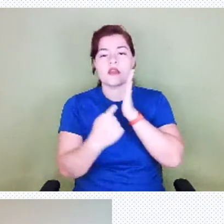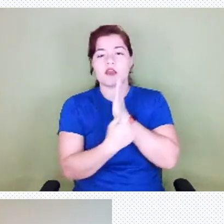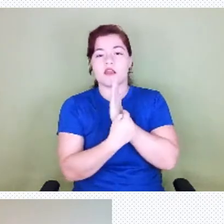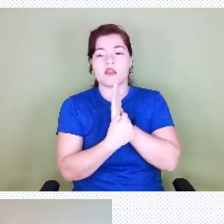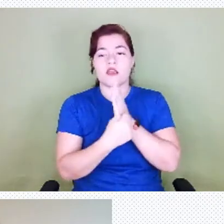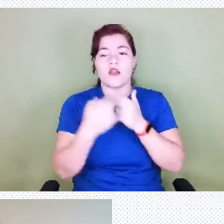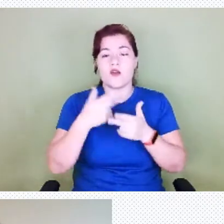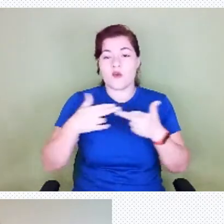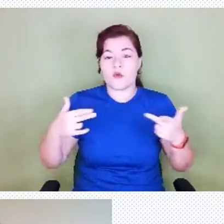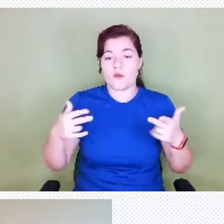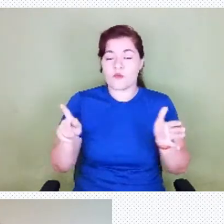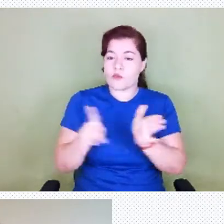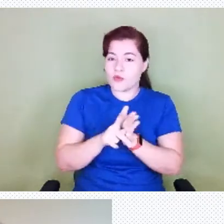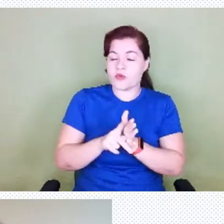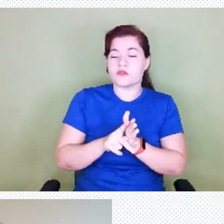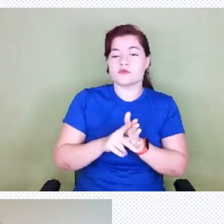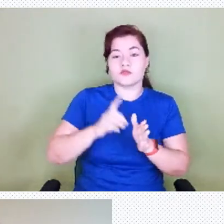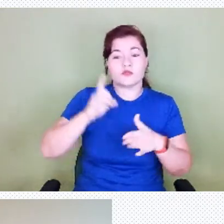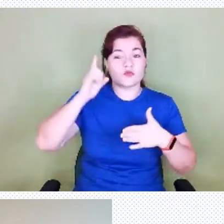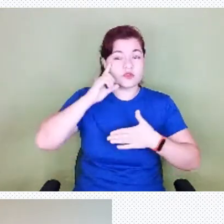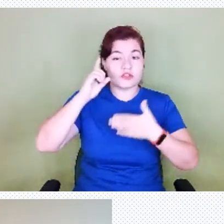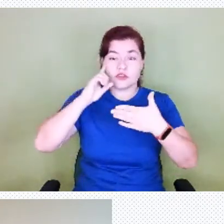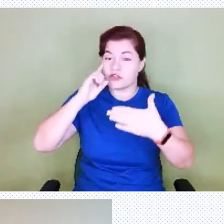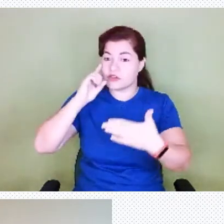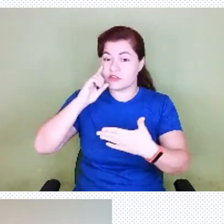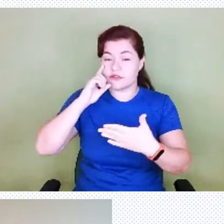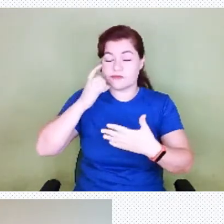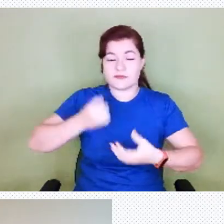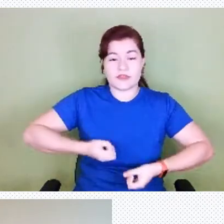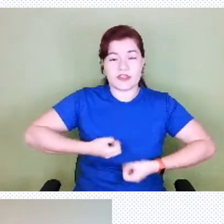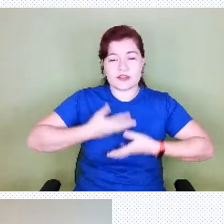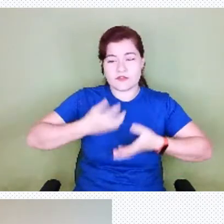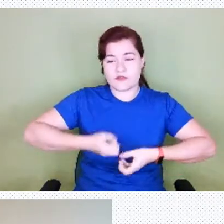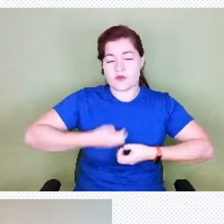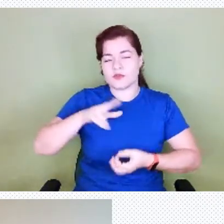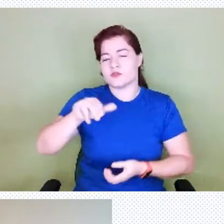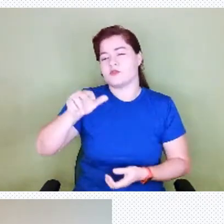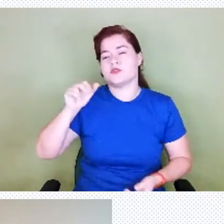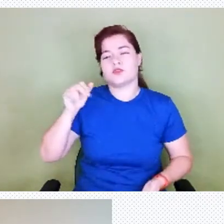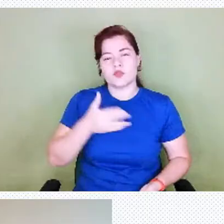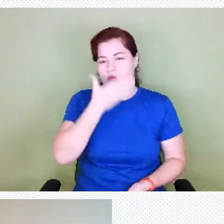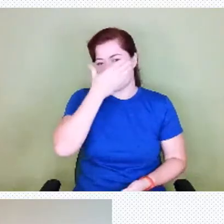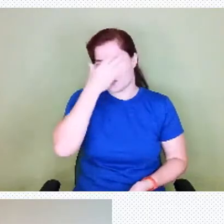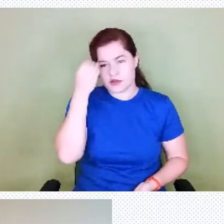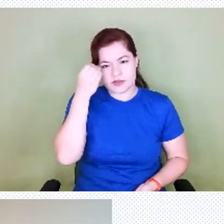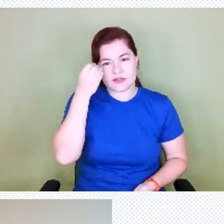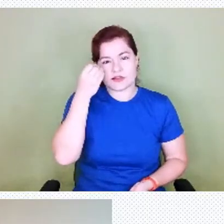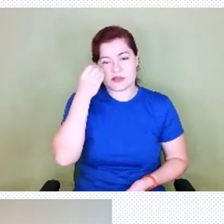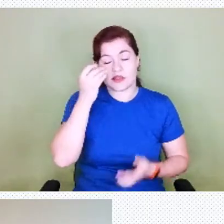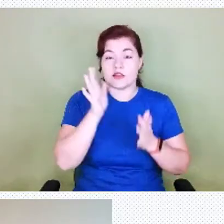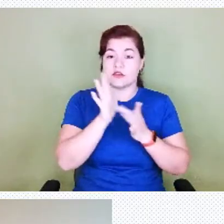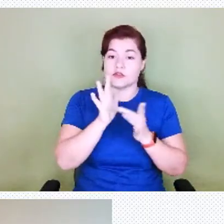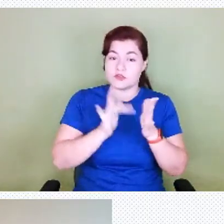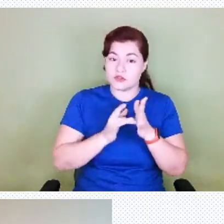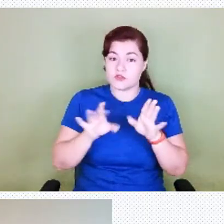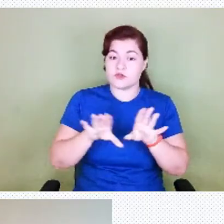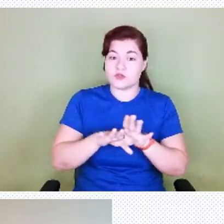forma que as informações jamais fossem esquecidas. E Jesus também era